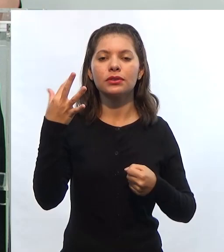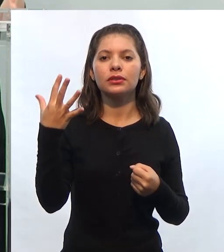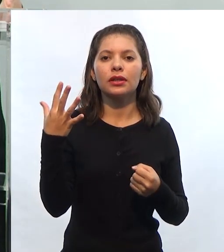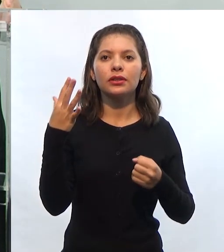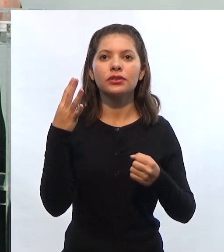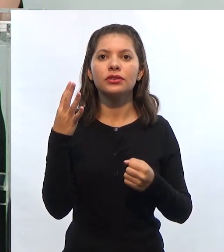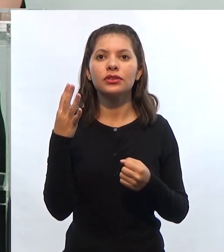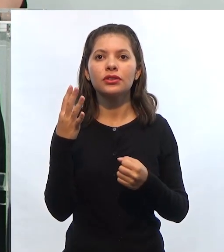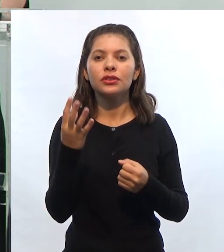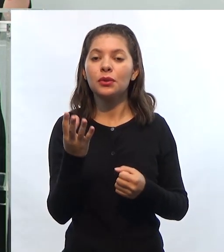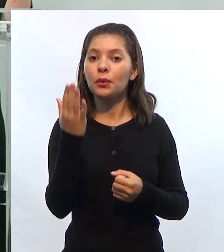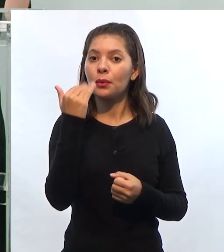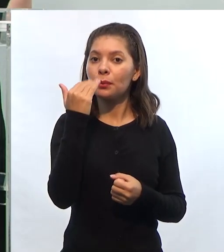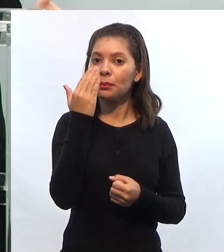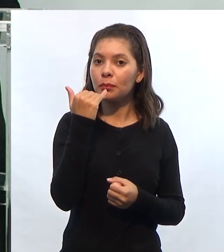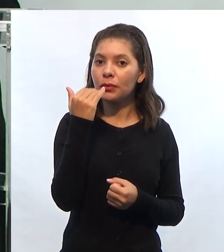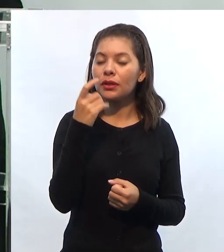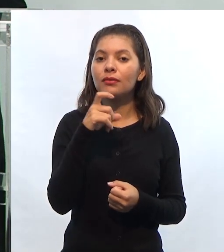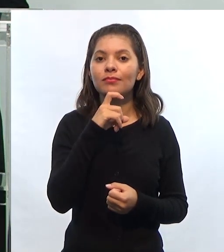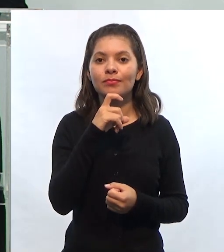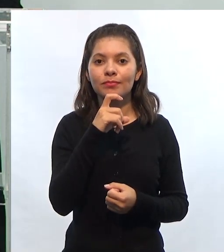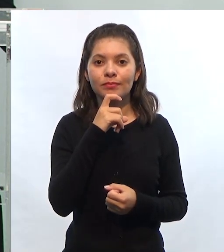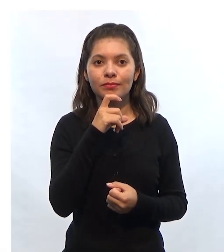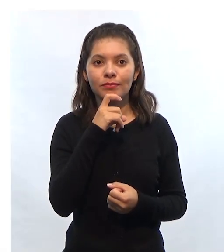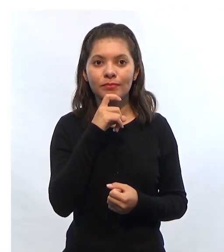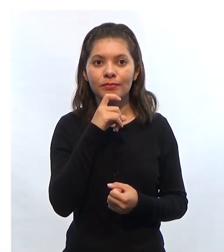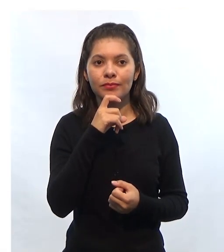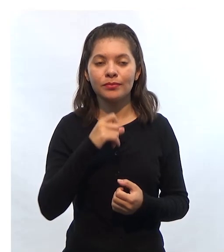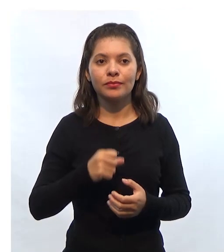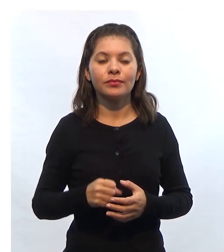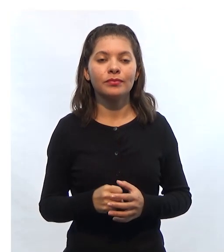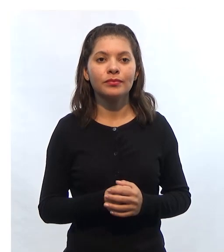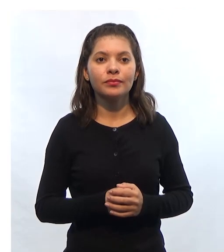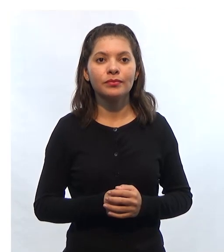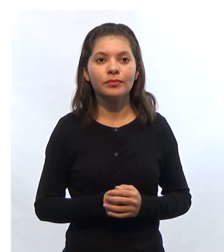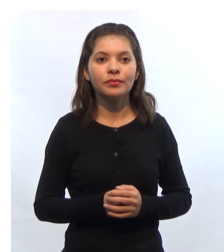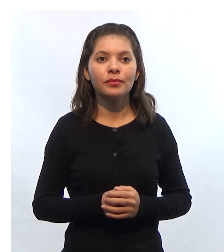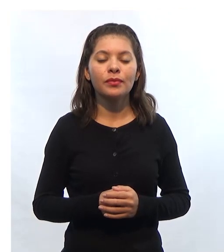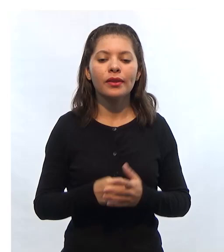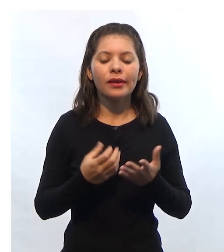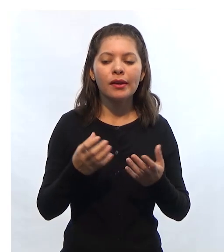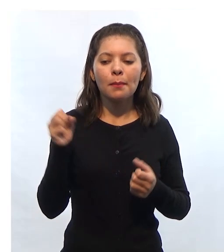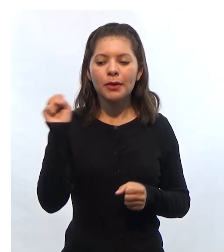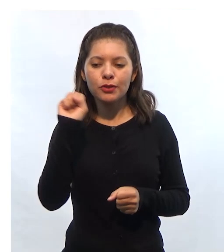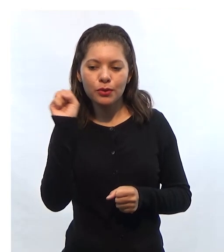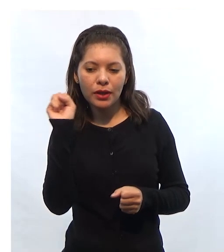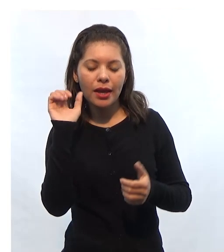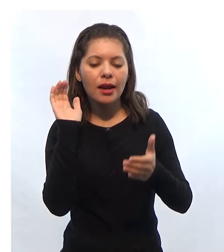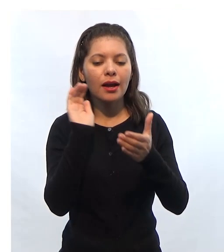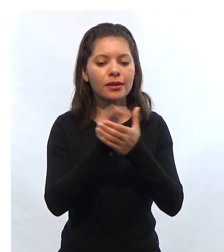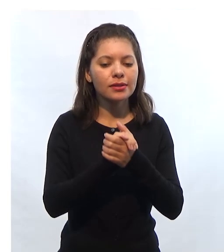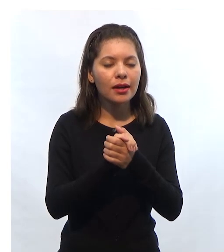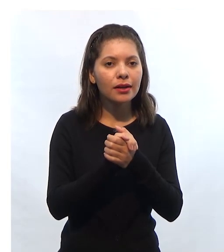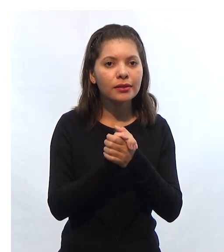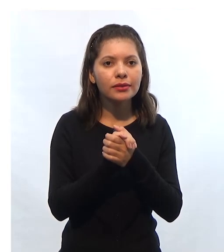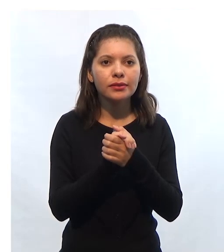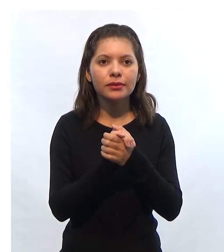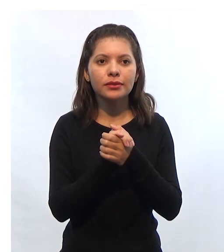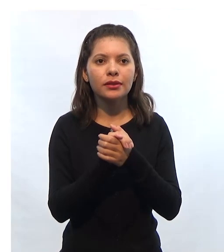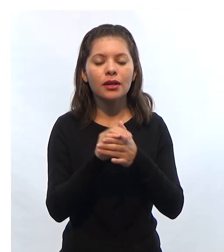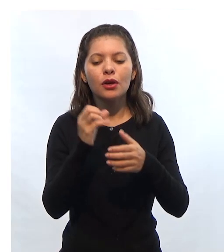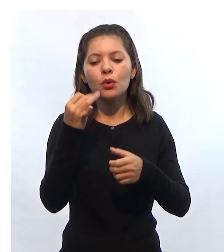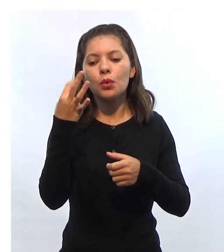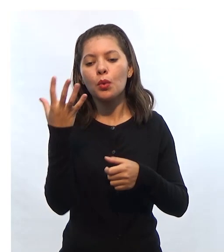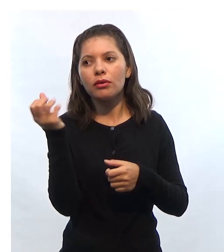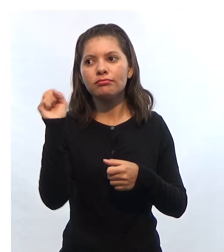o tamanho de uma comida congelada que eu vou oferecer. O estado civil das pessoas, se elas são solteiras,